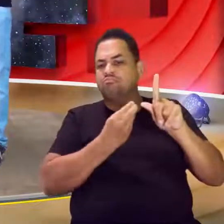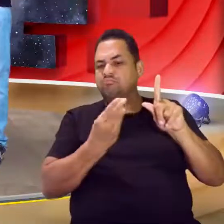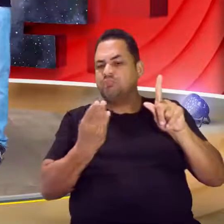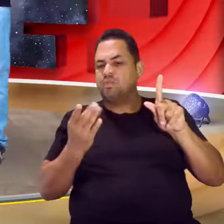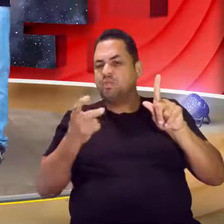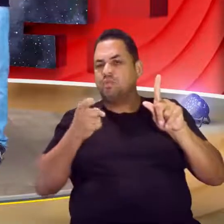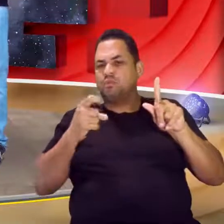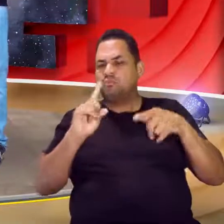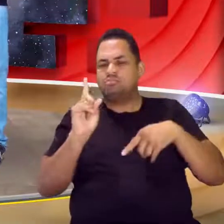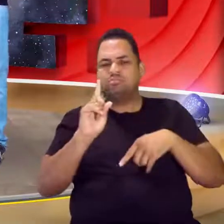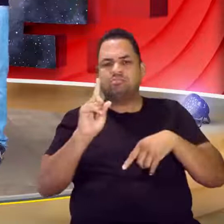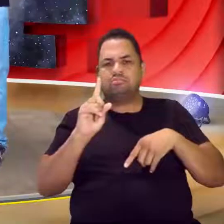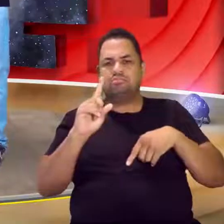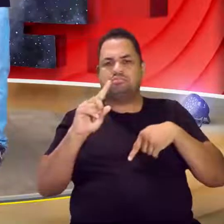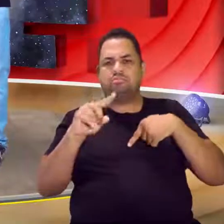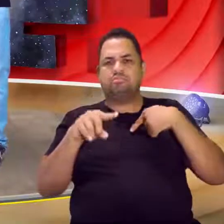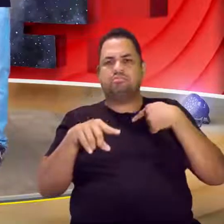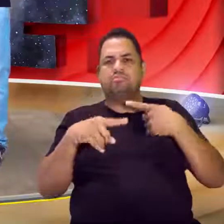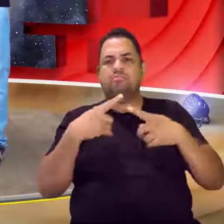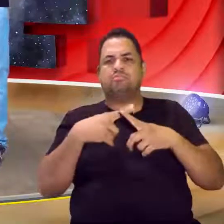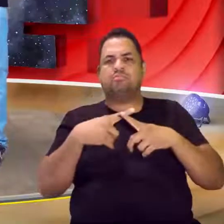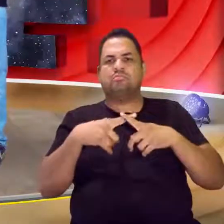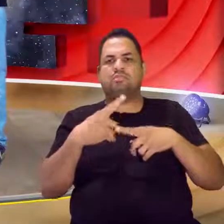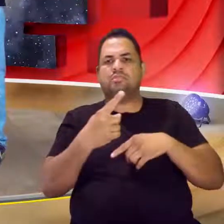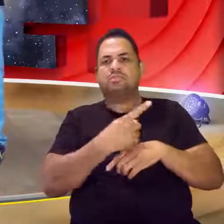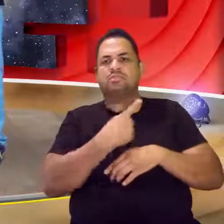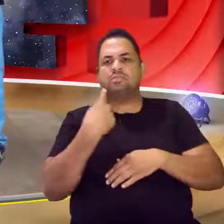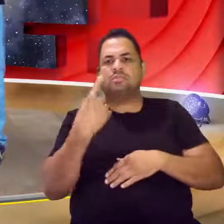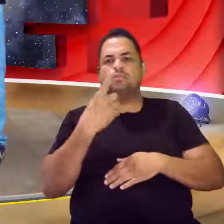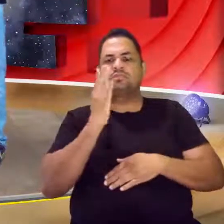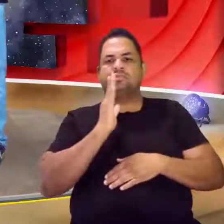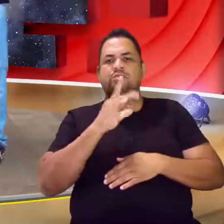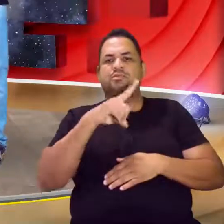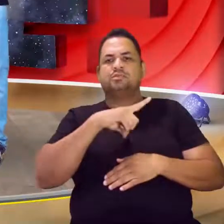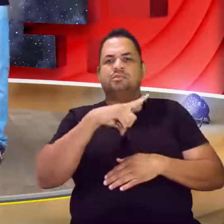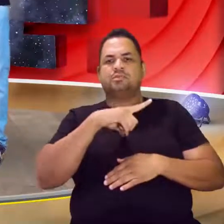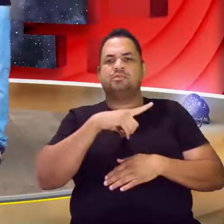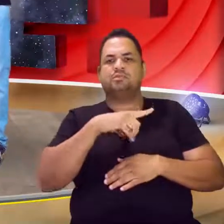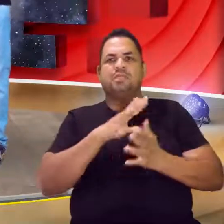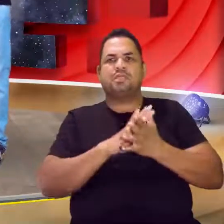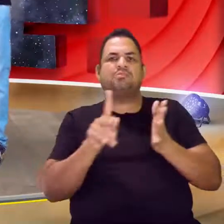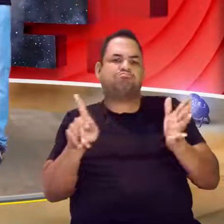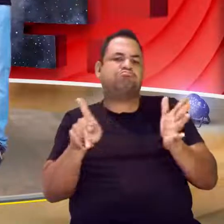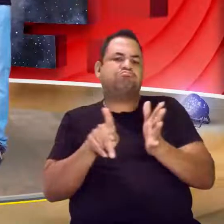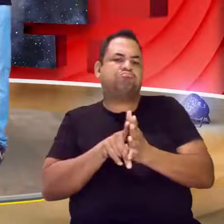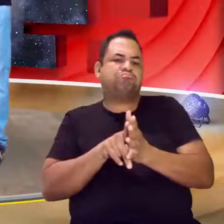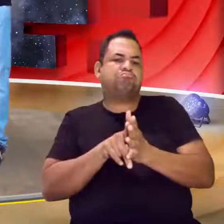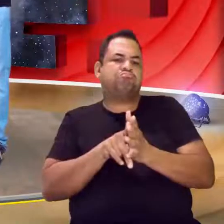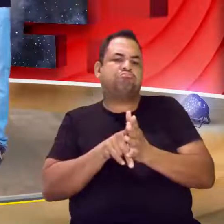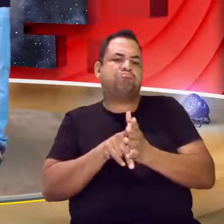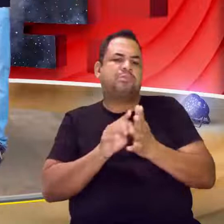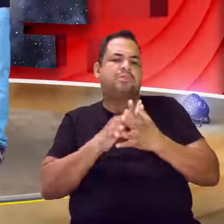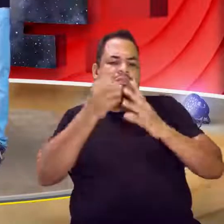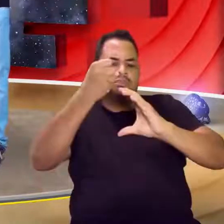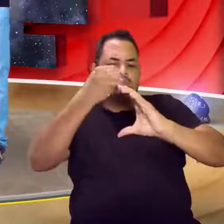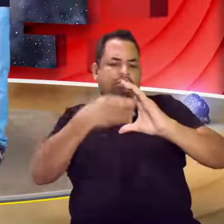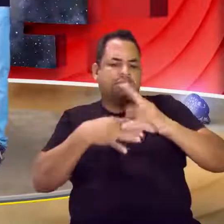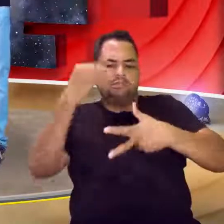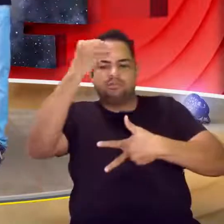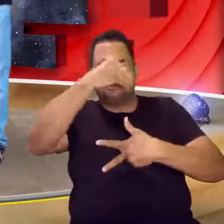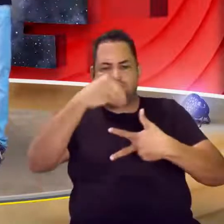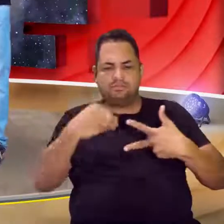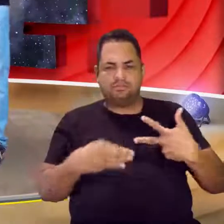última aula de aplicação, as questões que nós passamos já têm a cara do Enem. Se você olhar as questões que tem no Enem, são